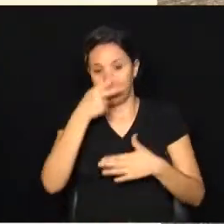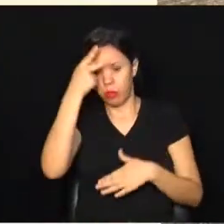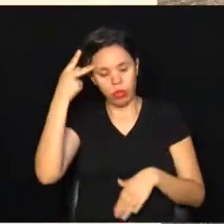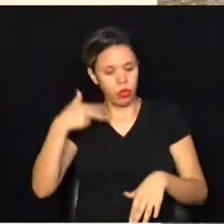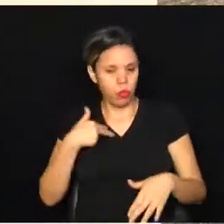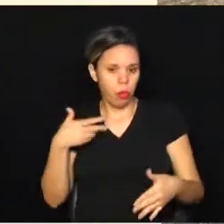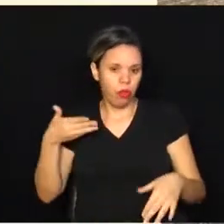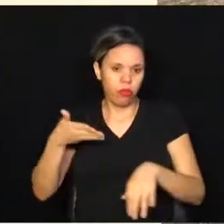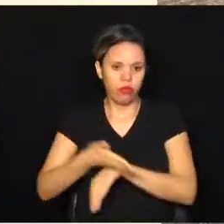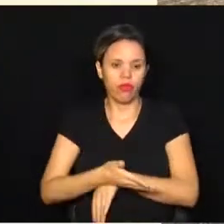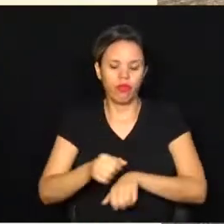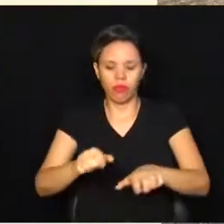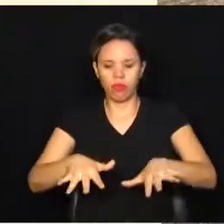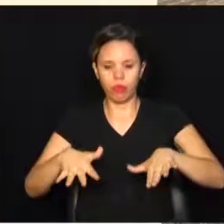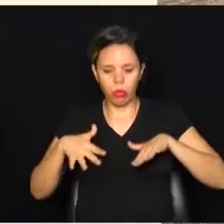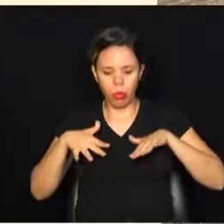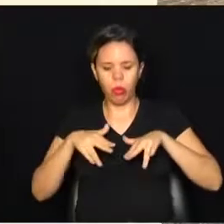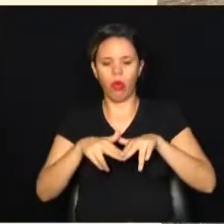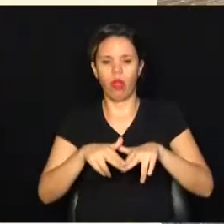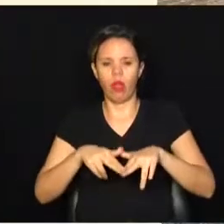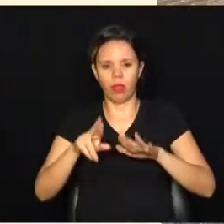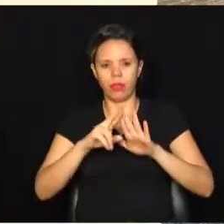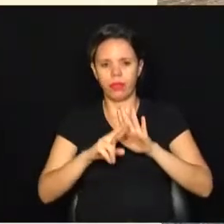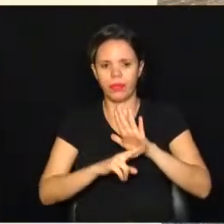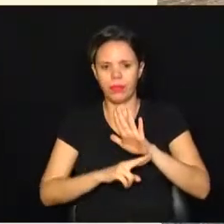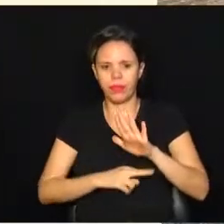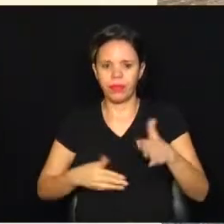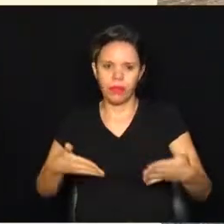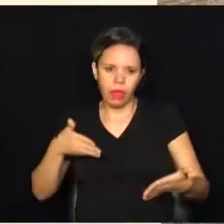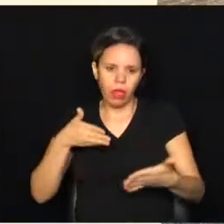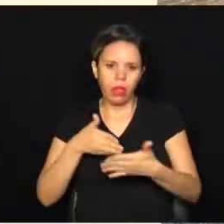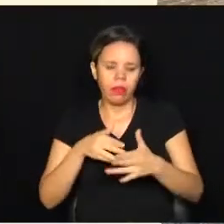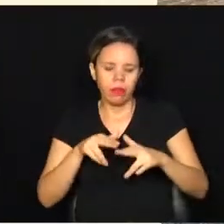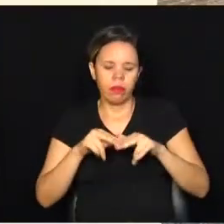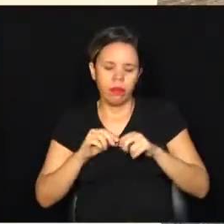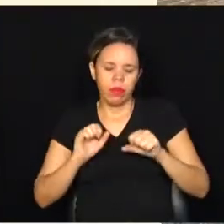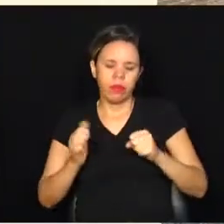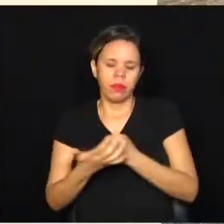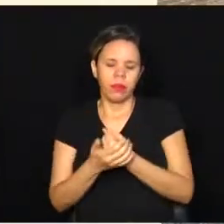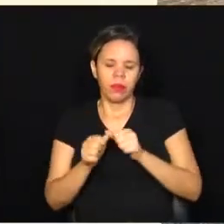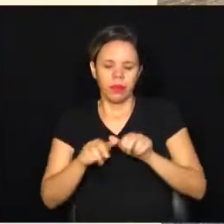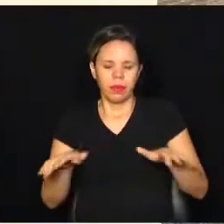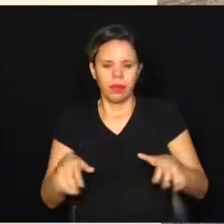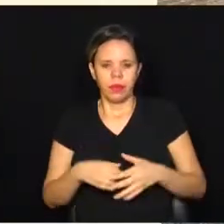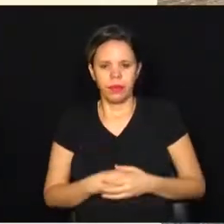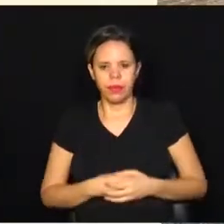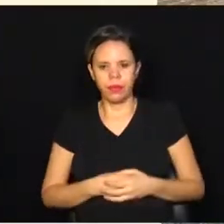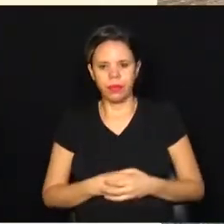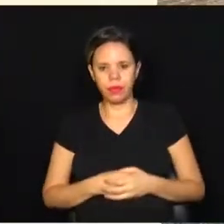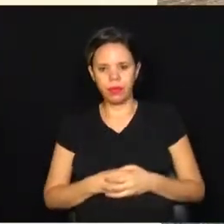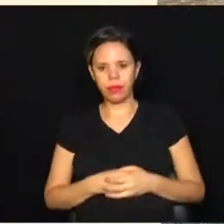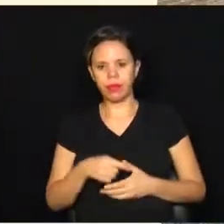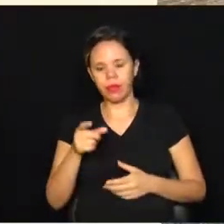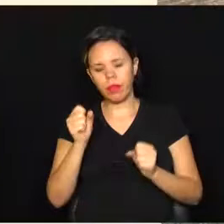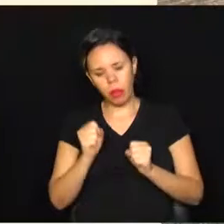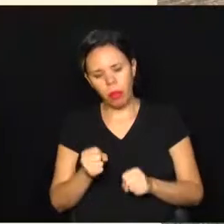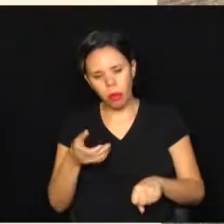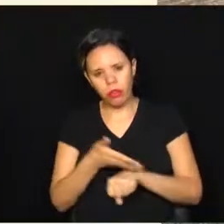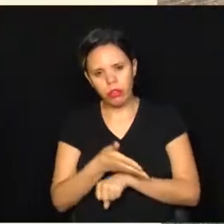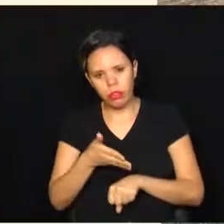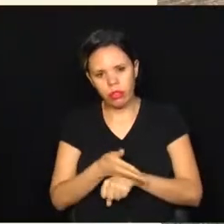em razão das determinações de restrição em decorrência da pandemia do novo coronavírus, mas você pode